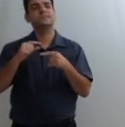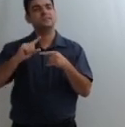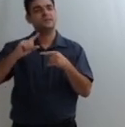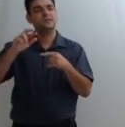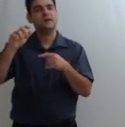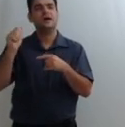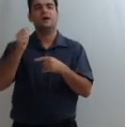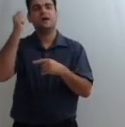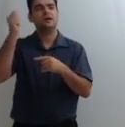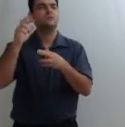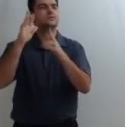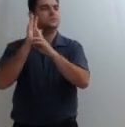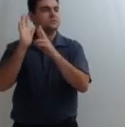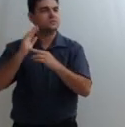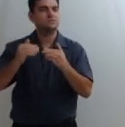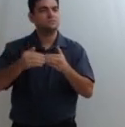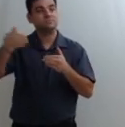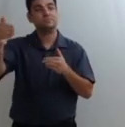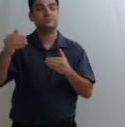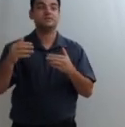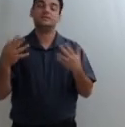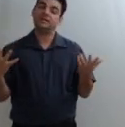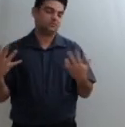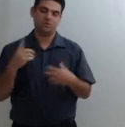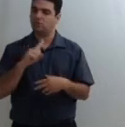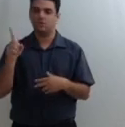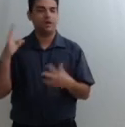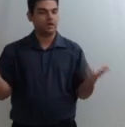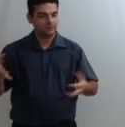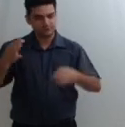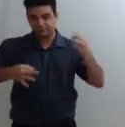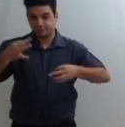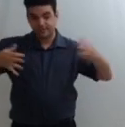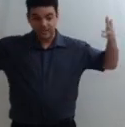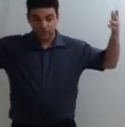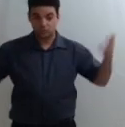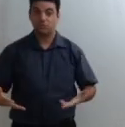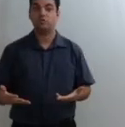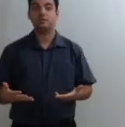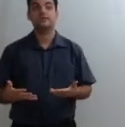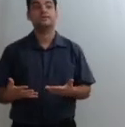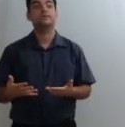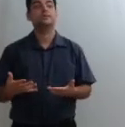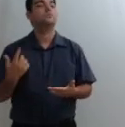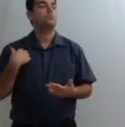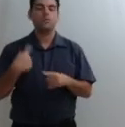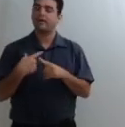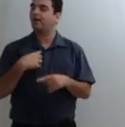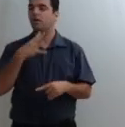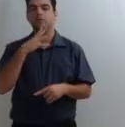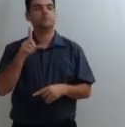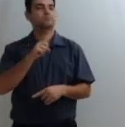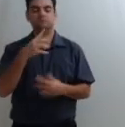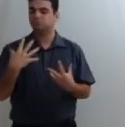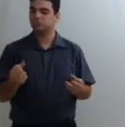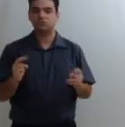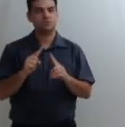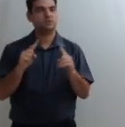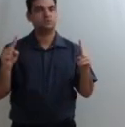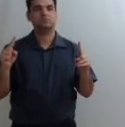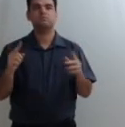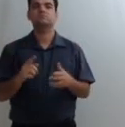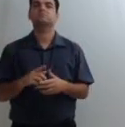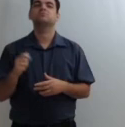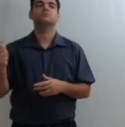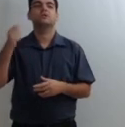regimental. Não indeferi, estou julgando neste momento, concluindo por não conhecer do agravo